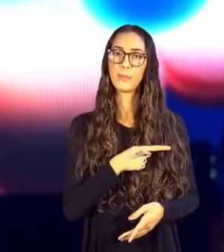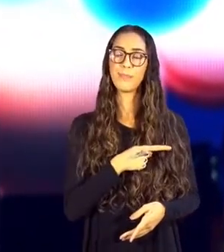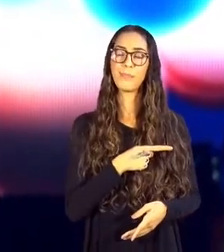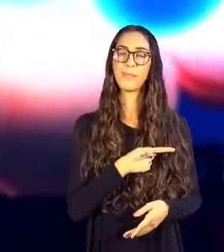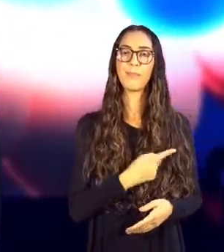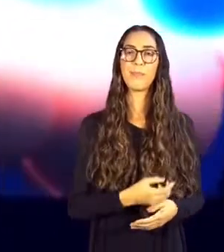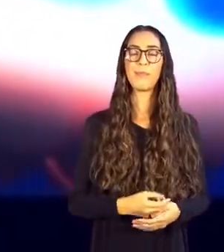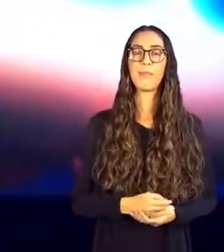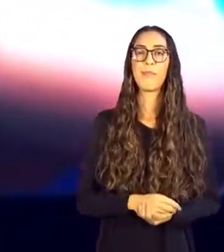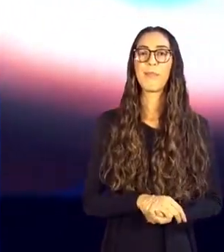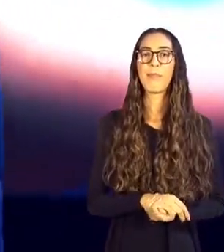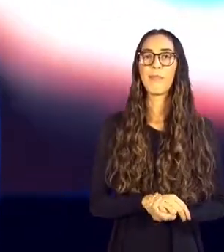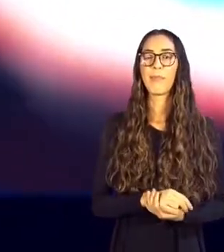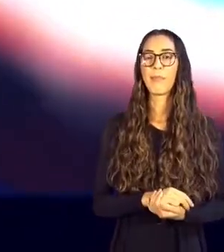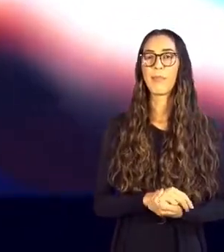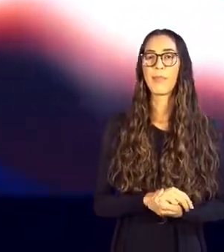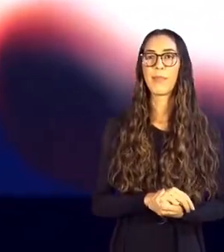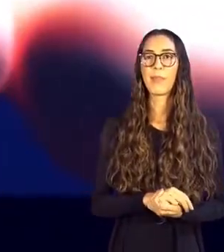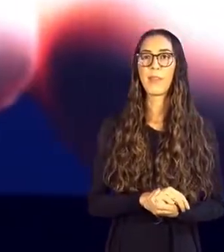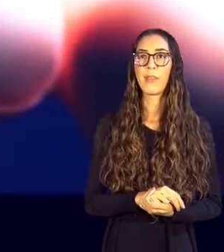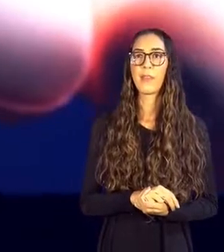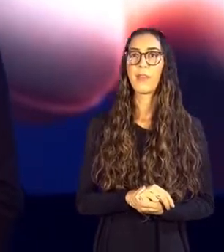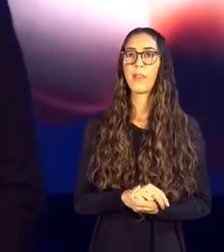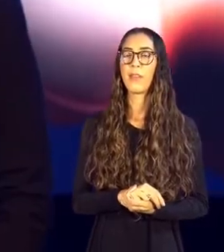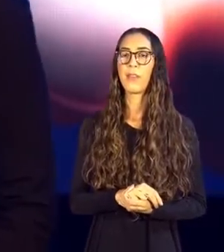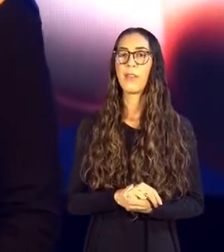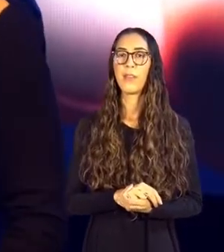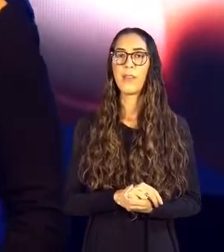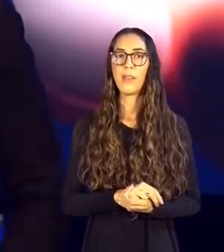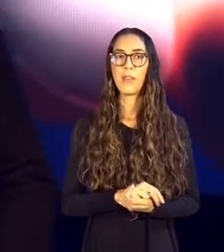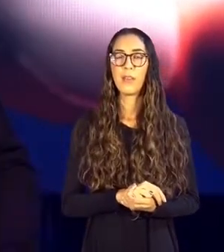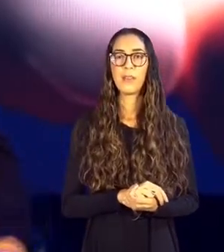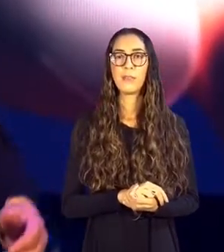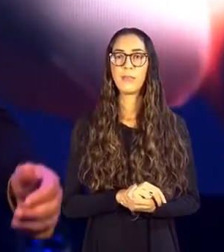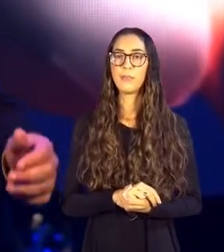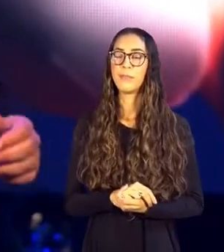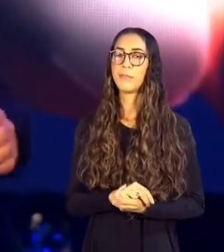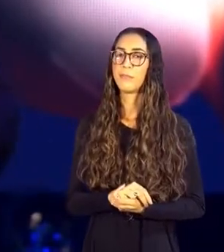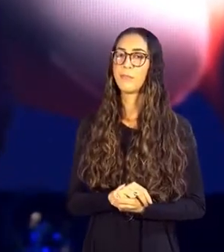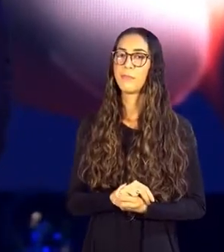trouxe essa reflexão aqui que eu achei muito interessante.